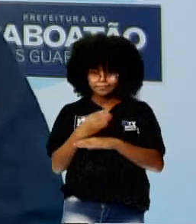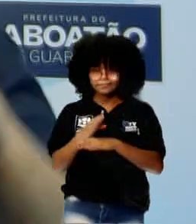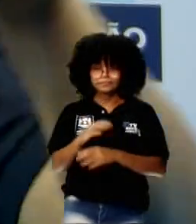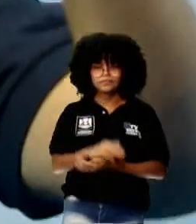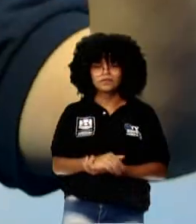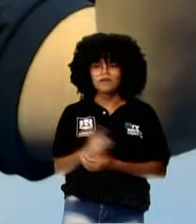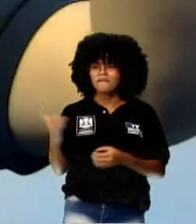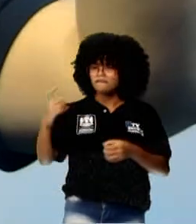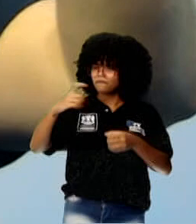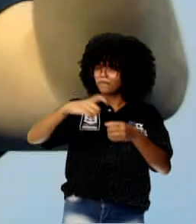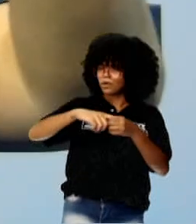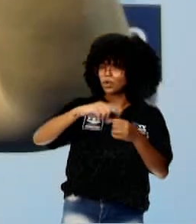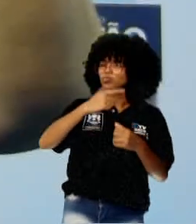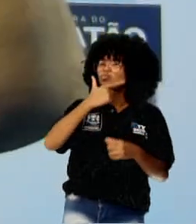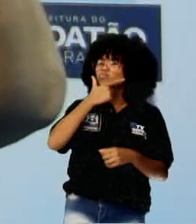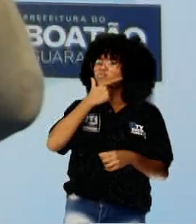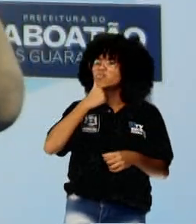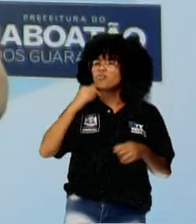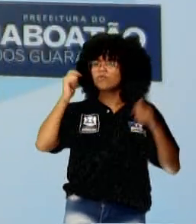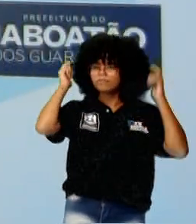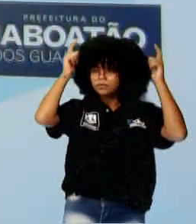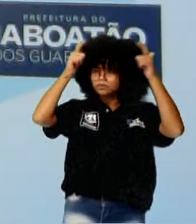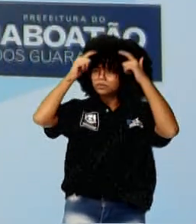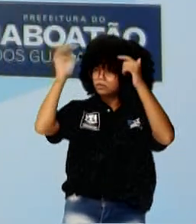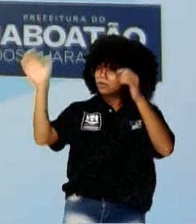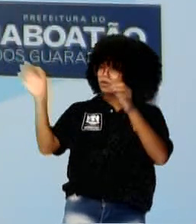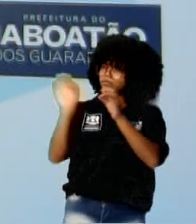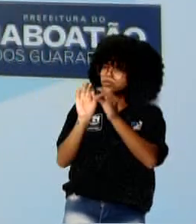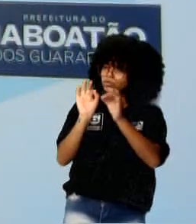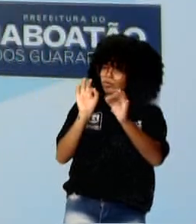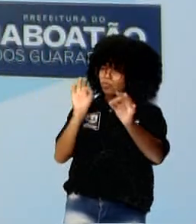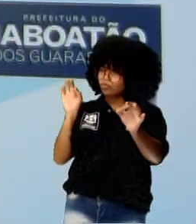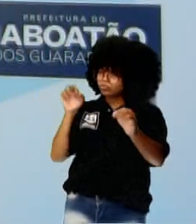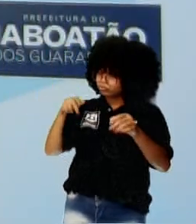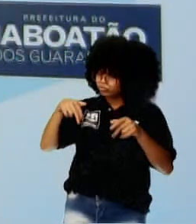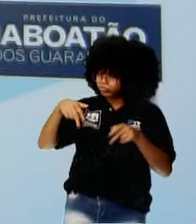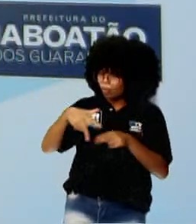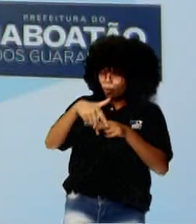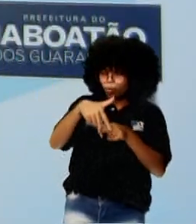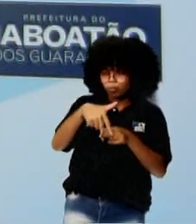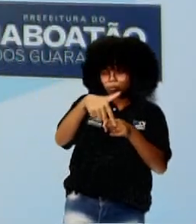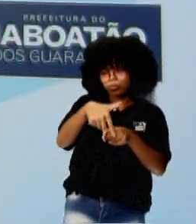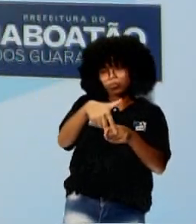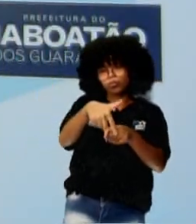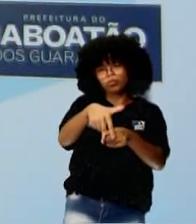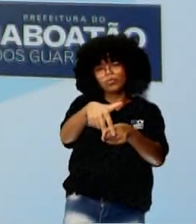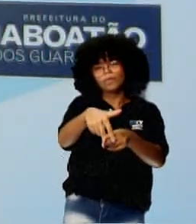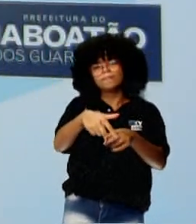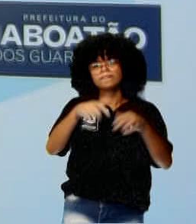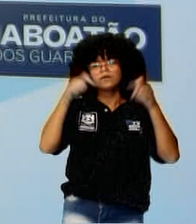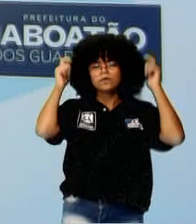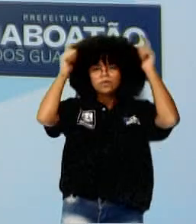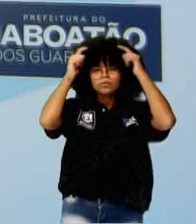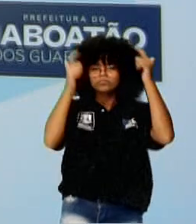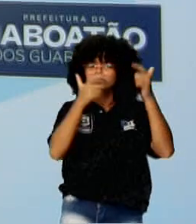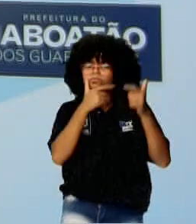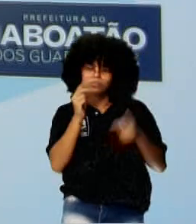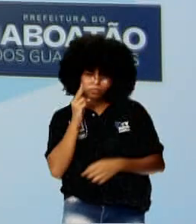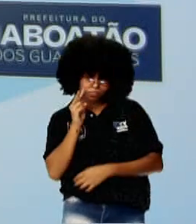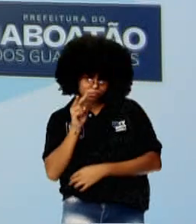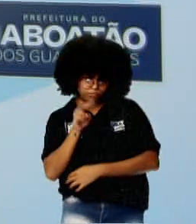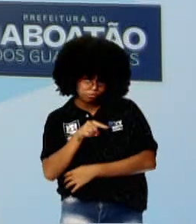vem um príncipe e toda a sua comitiva lá de longe. Os cavalos foram chegando, chegando, e o príncipe, quando olhou,